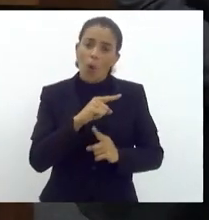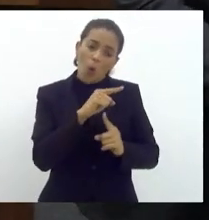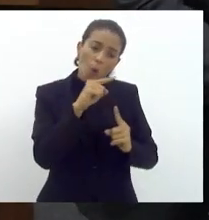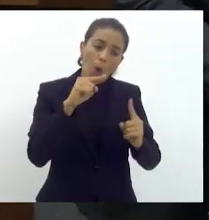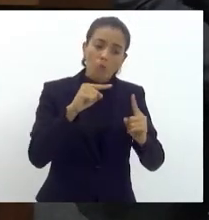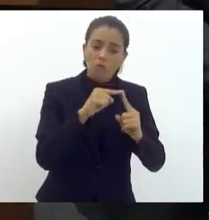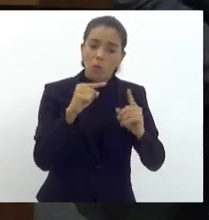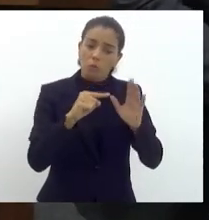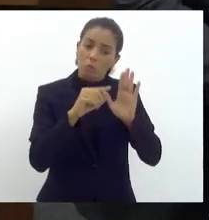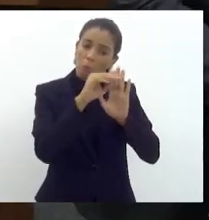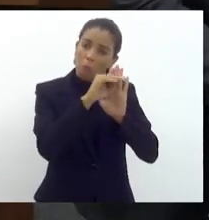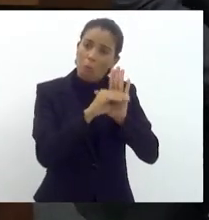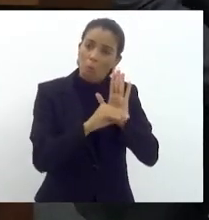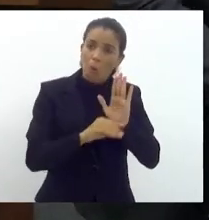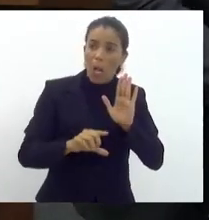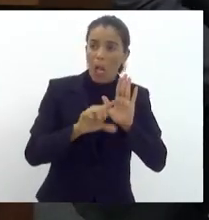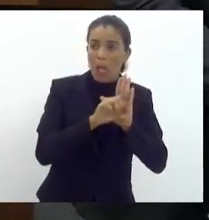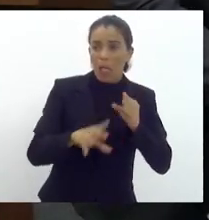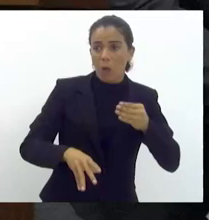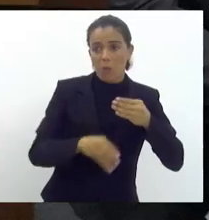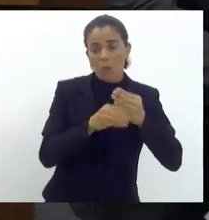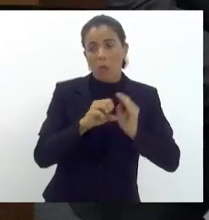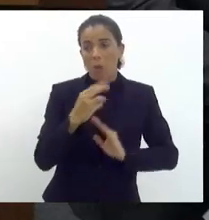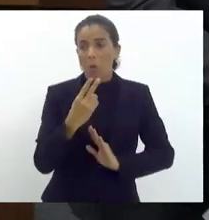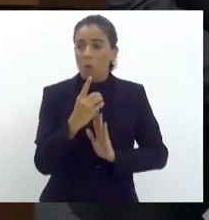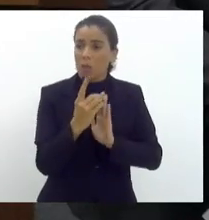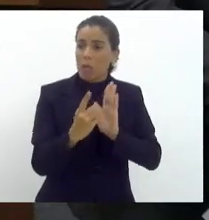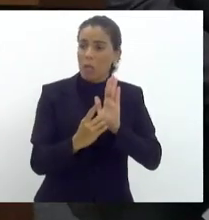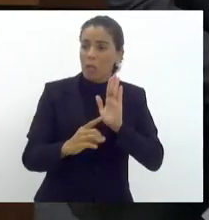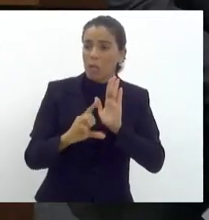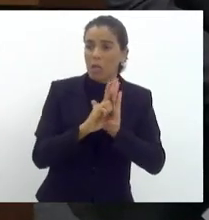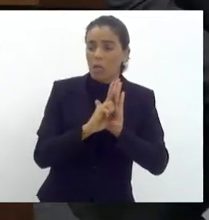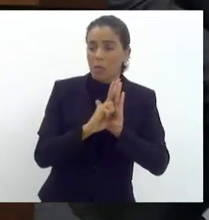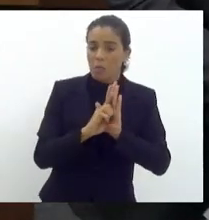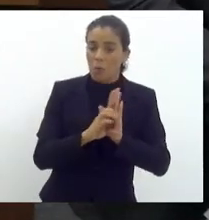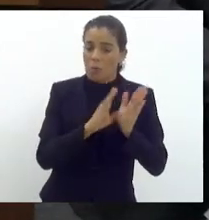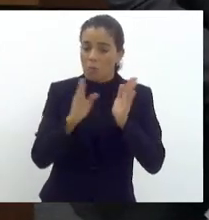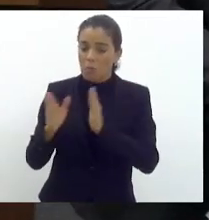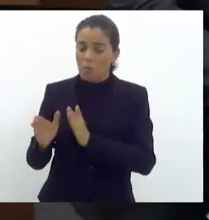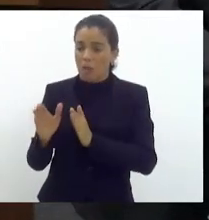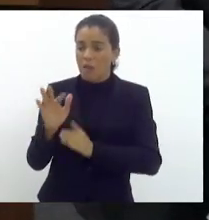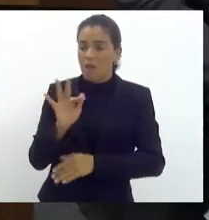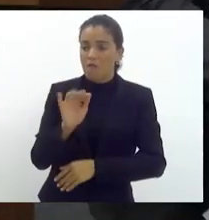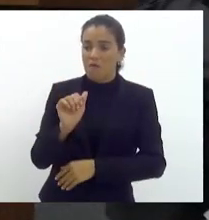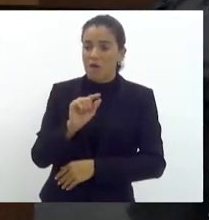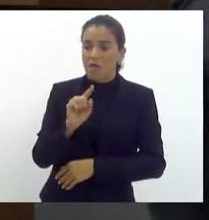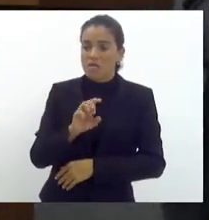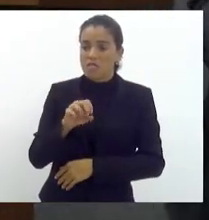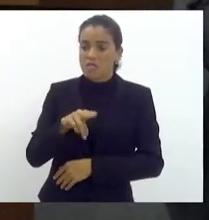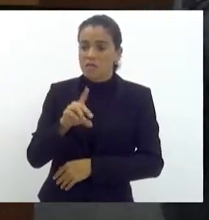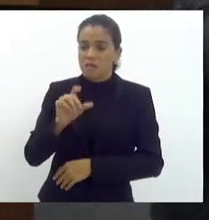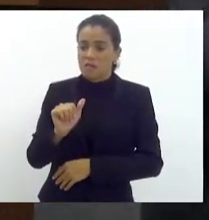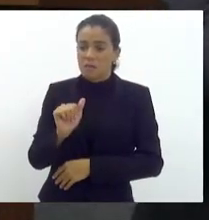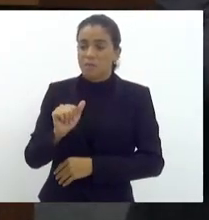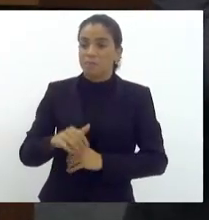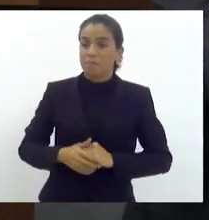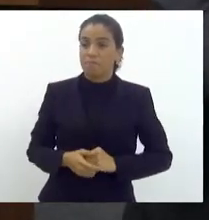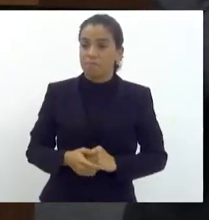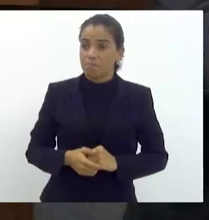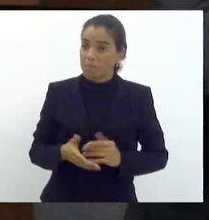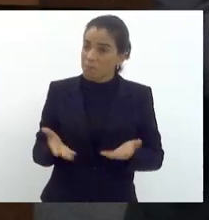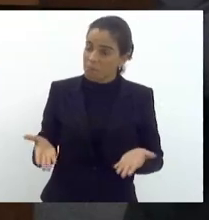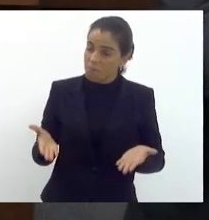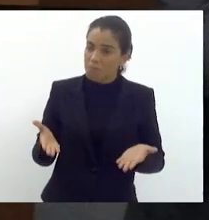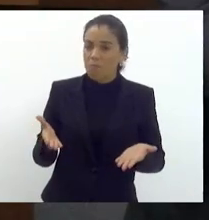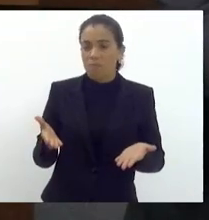lei complementar posterior porque não foi objeto de um decreto ou de uma regulamentação por parte da fazenda é uma outra disputa política agora é uma excelência tem que ser